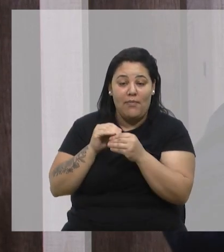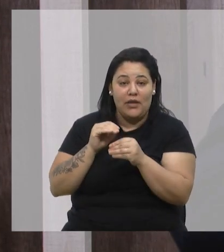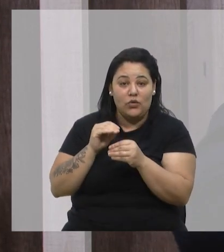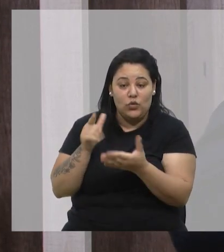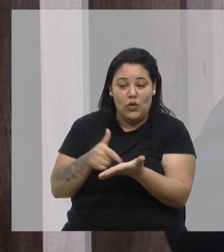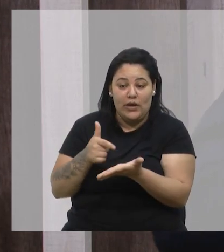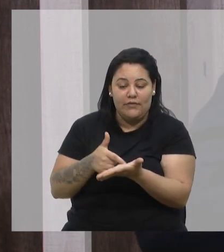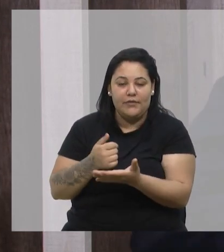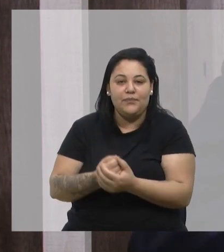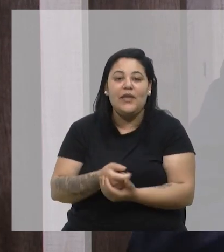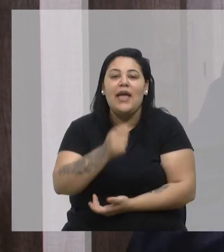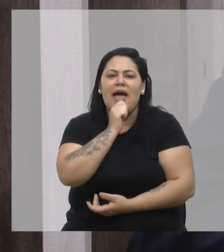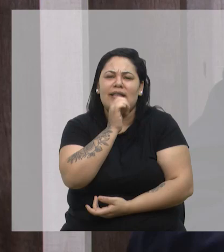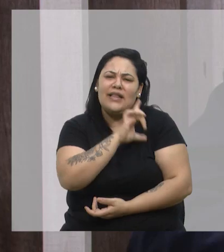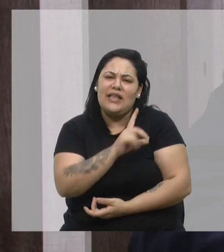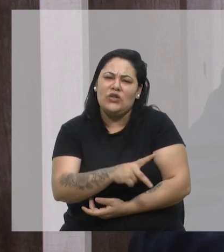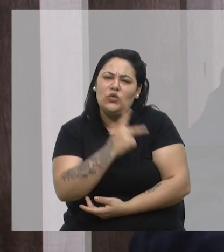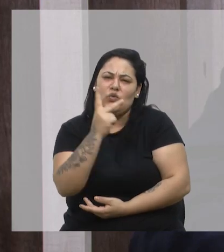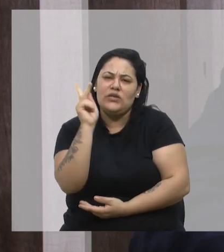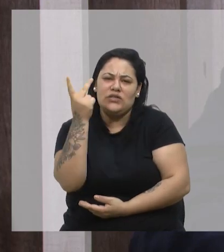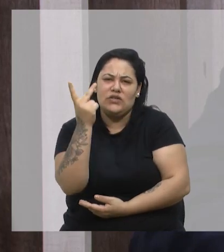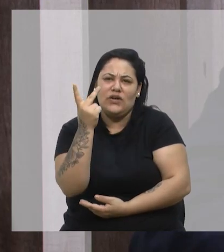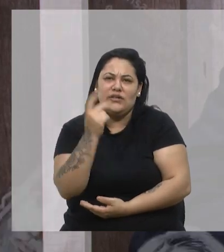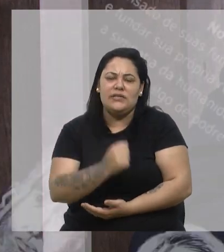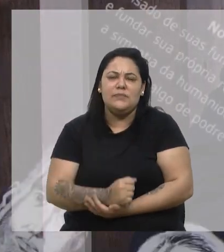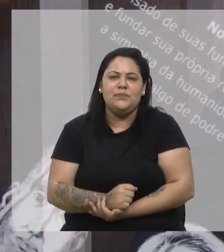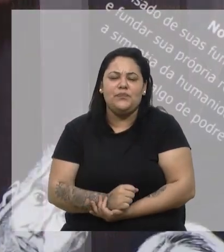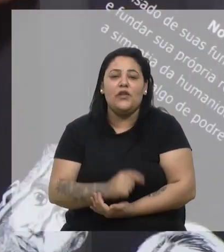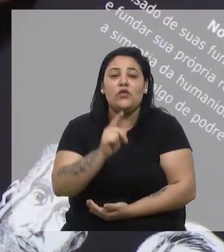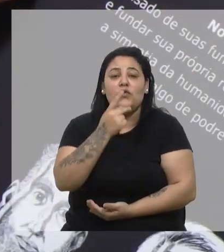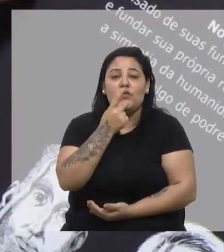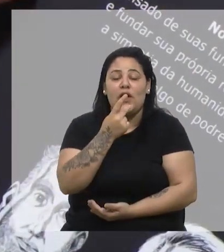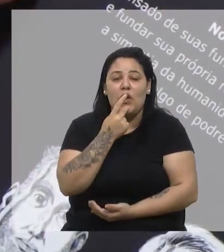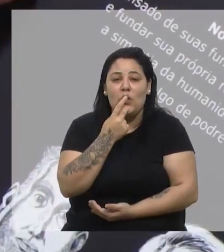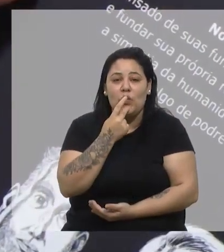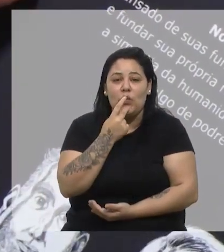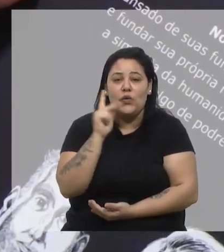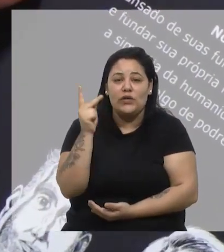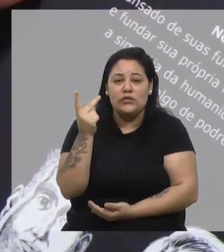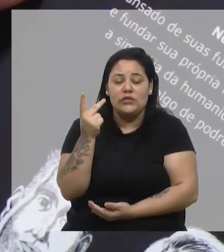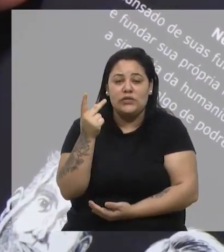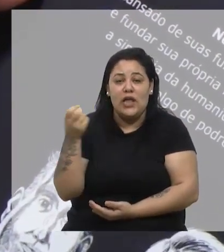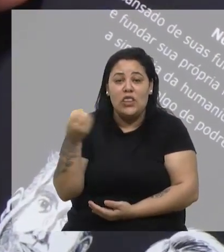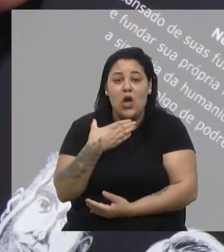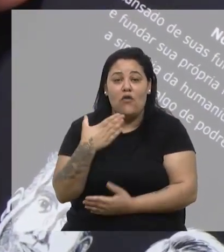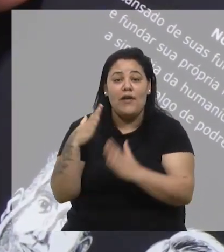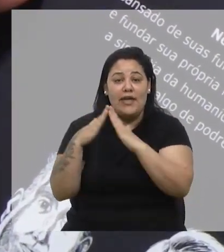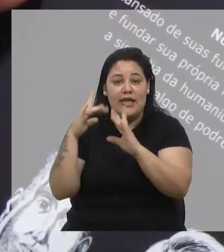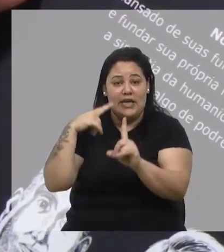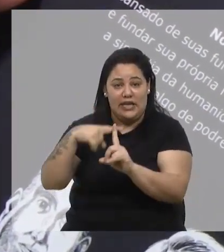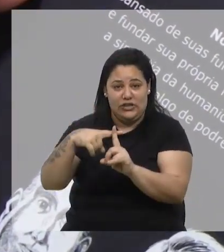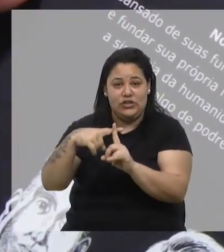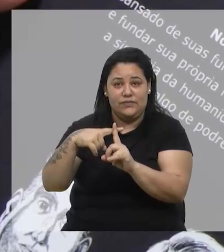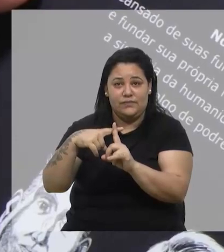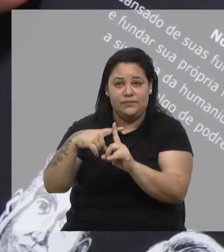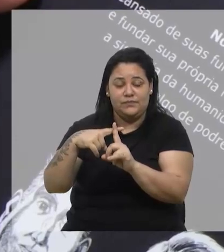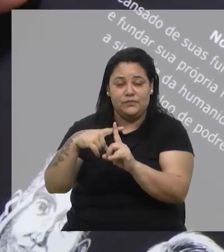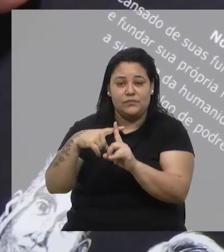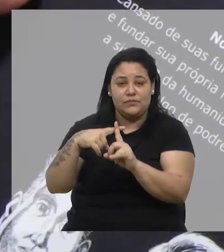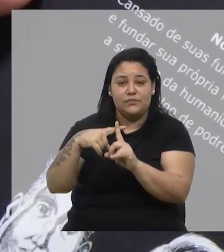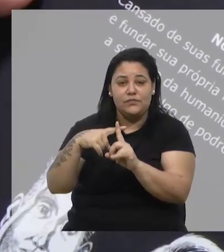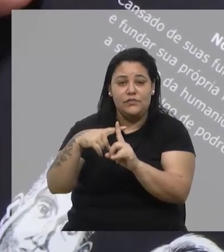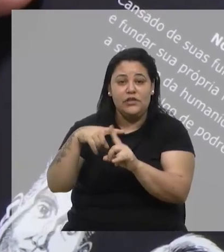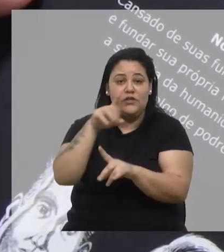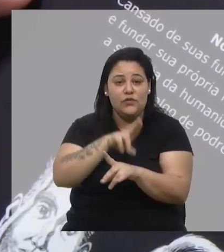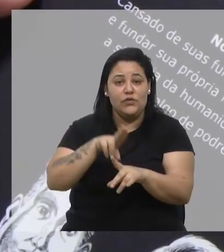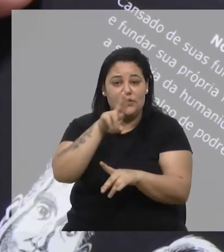e nós temos ainda 2 contos pela frente. Tu já comentaste da alegoria da Nova Igreja, baseado no original,